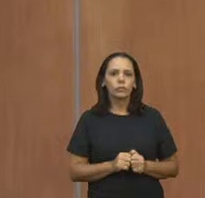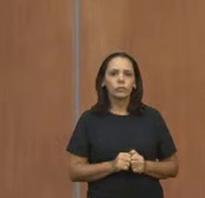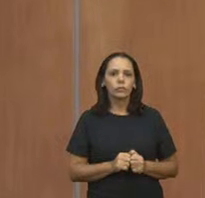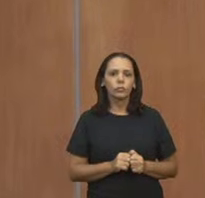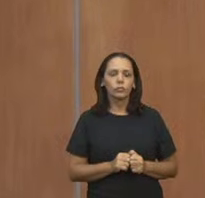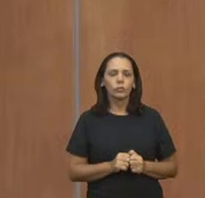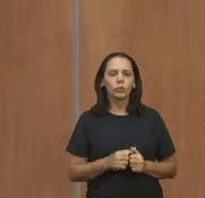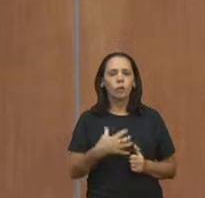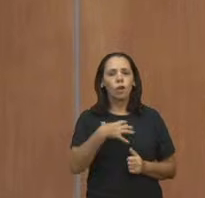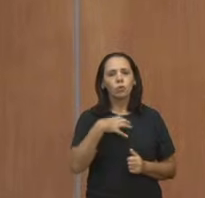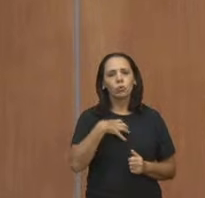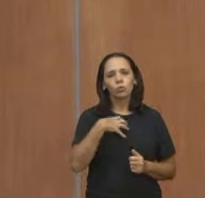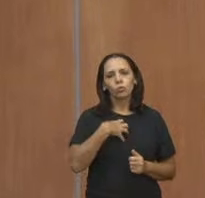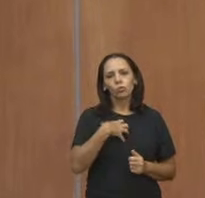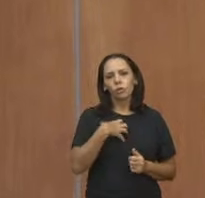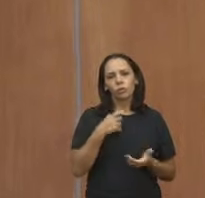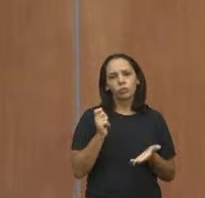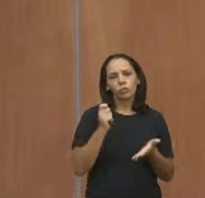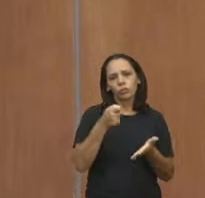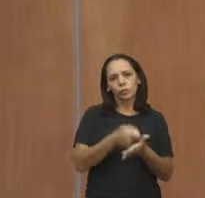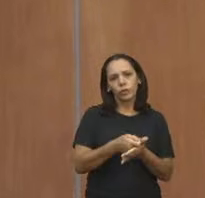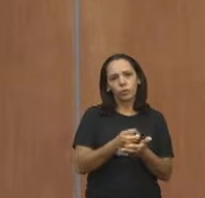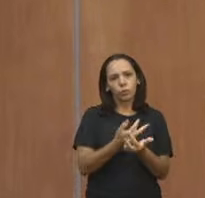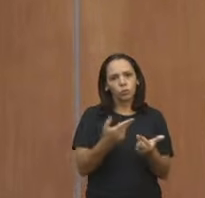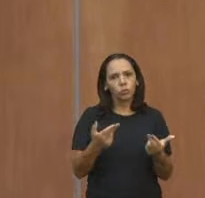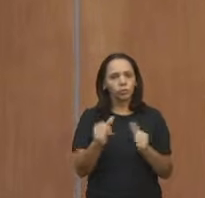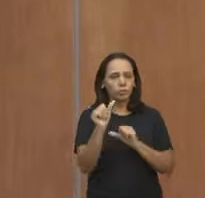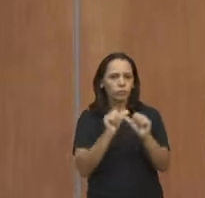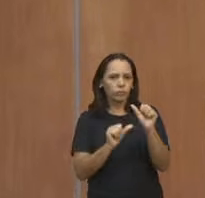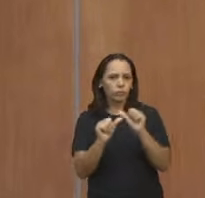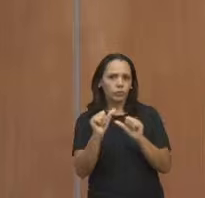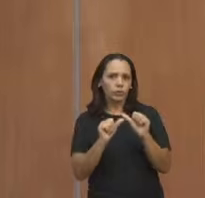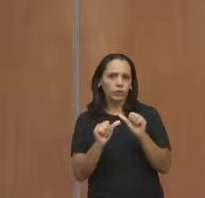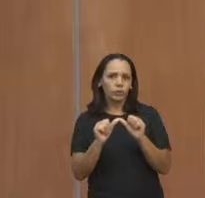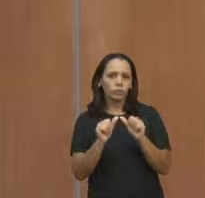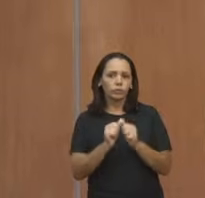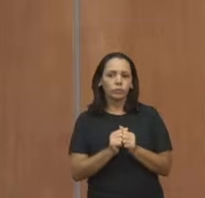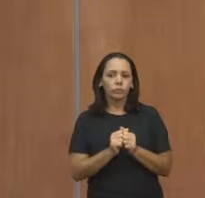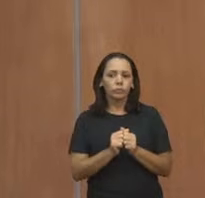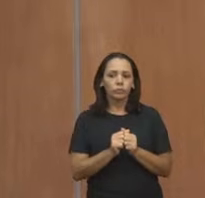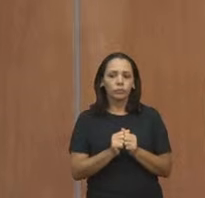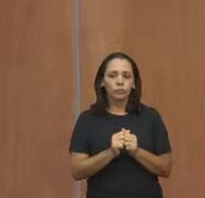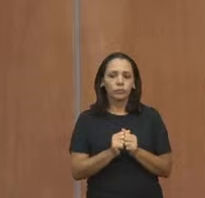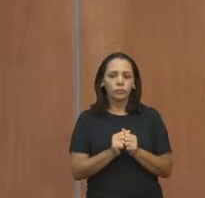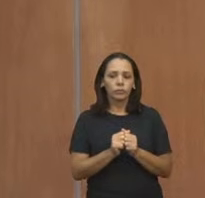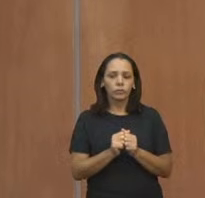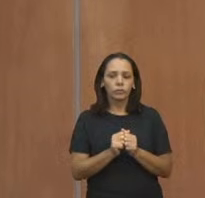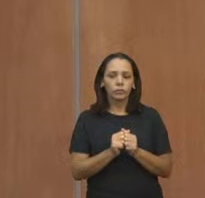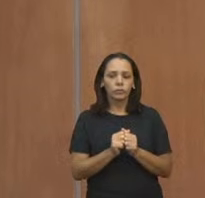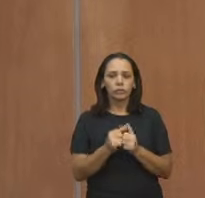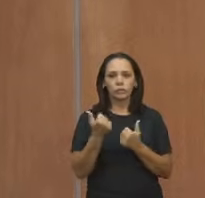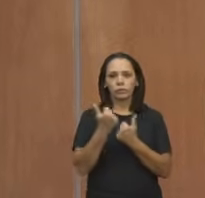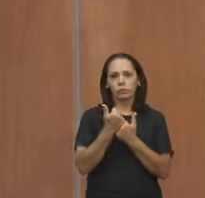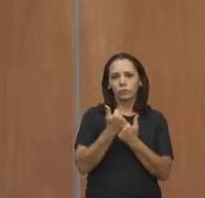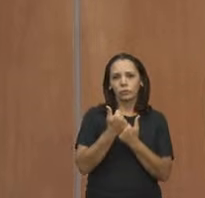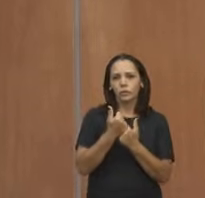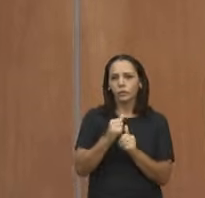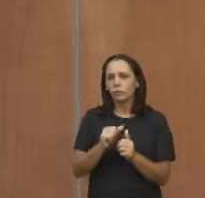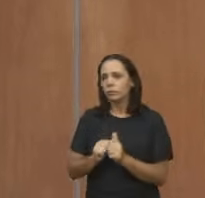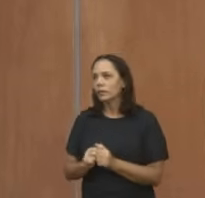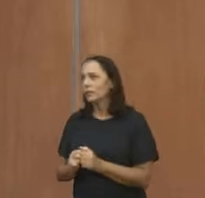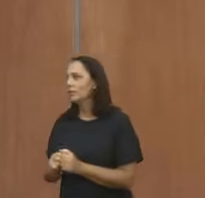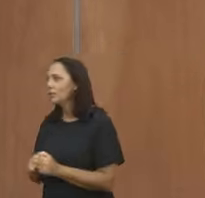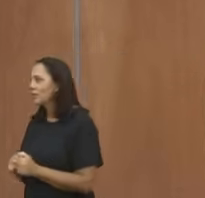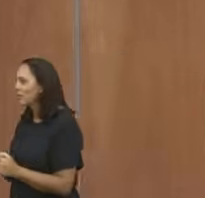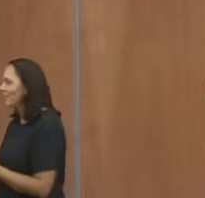de cobrança e pagamento e a realização de auditorias tributárias. Medidas que se